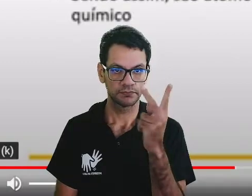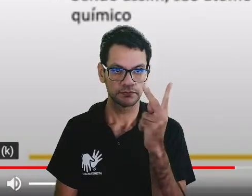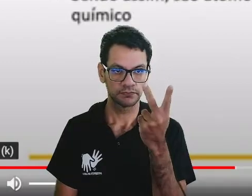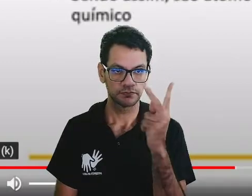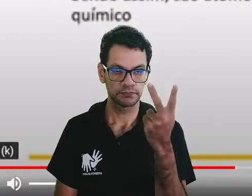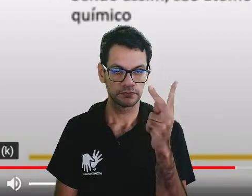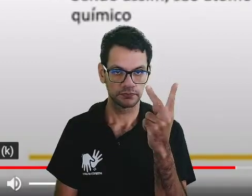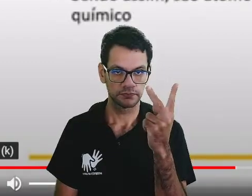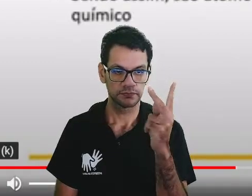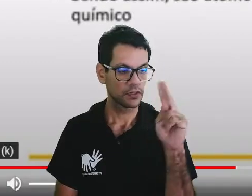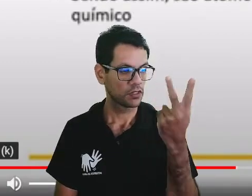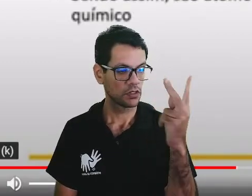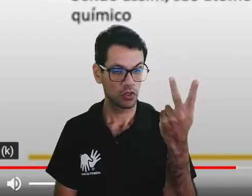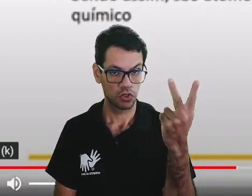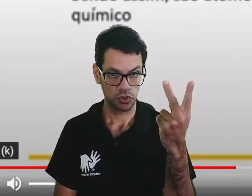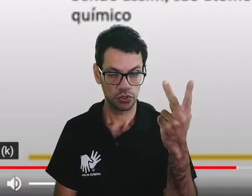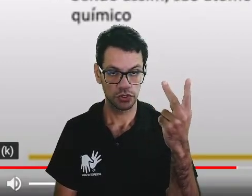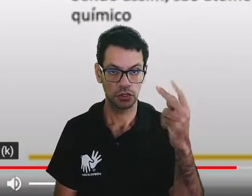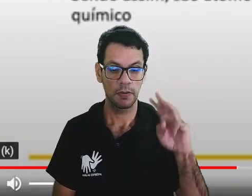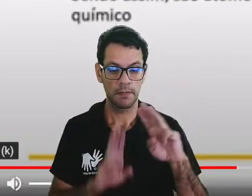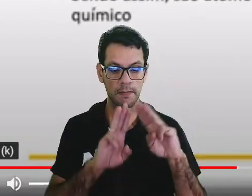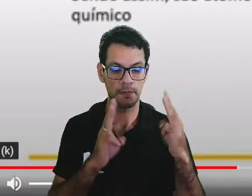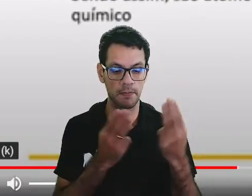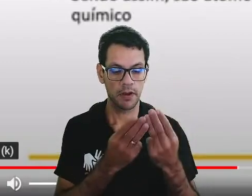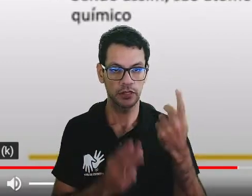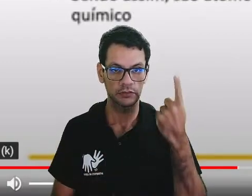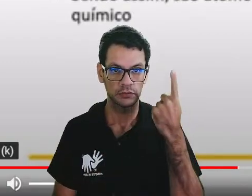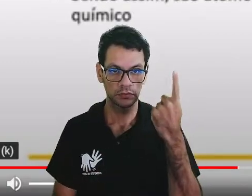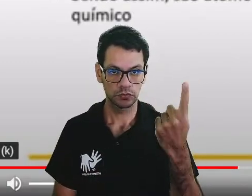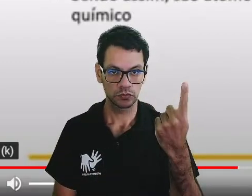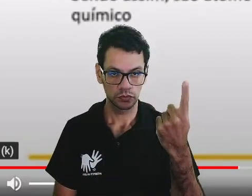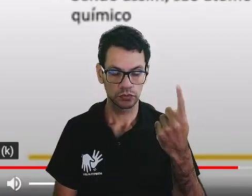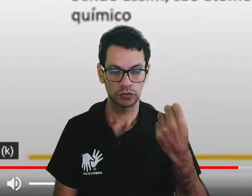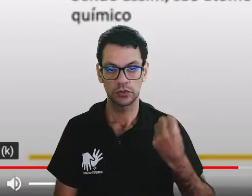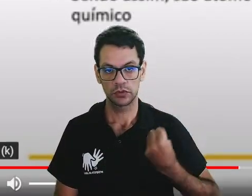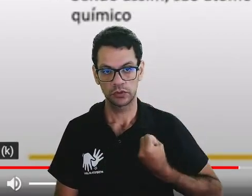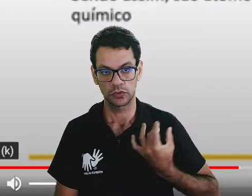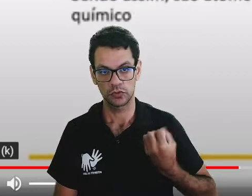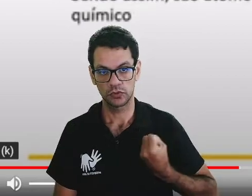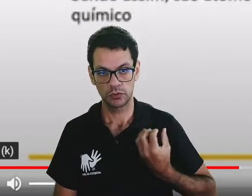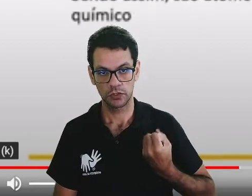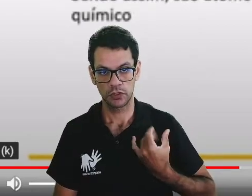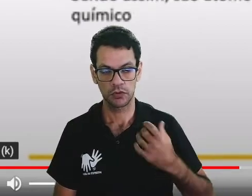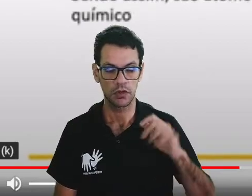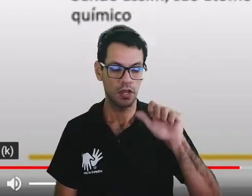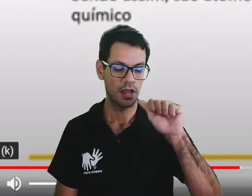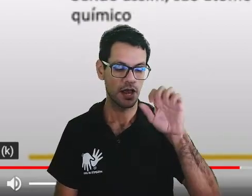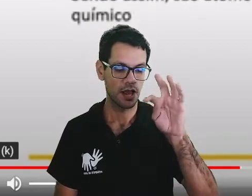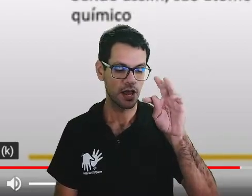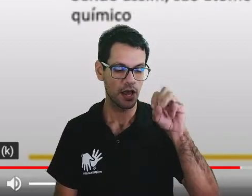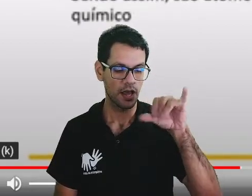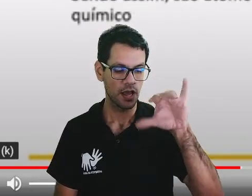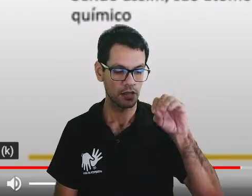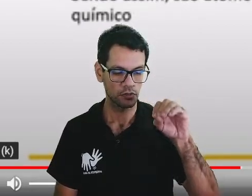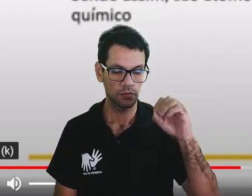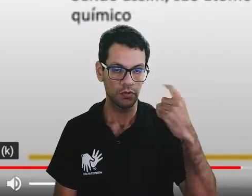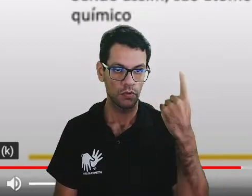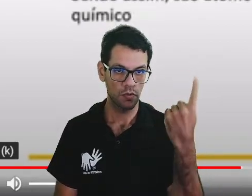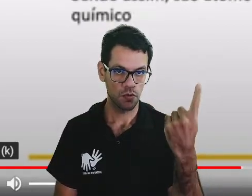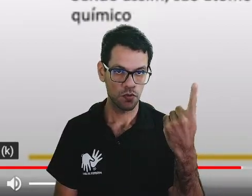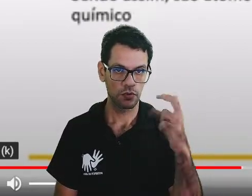de massa 1 e de número atômico 1, né? Então, o nome dele é o